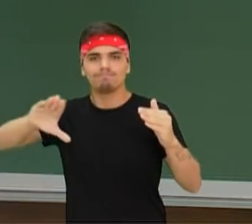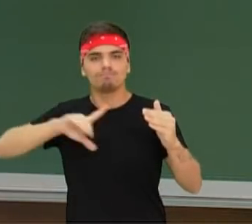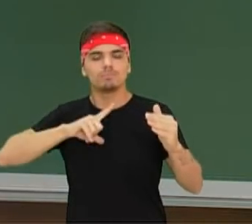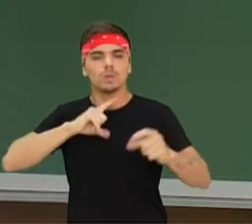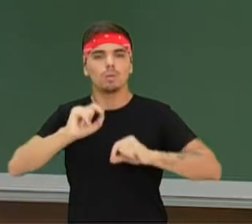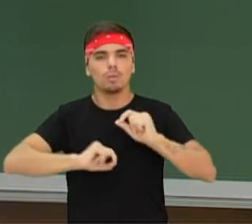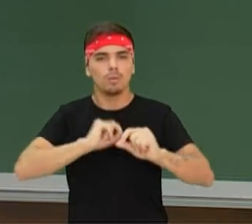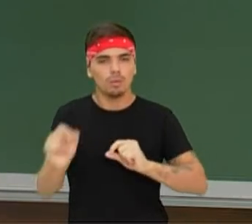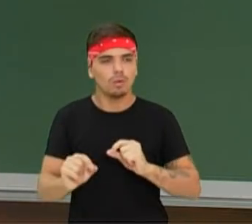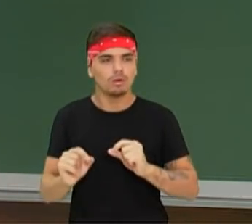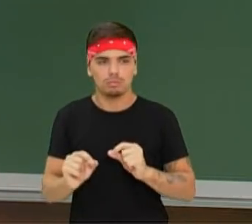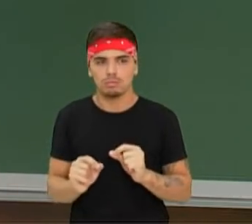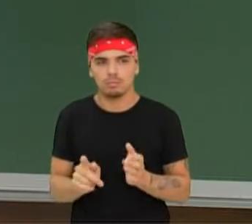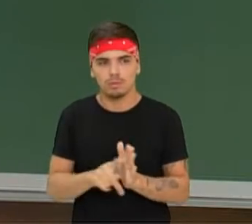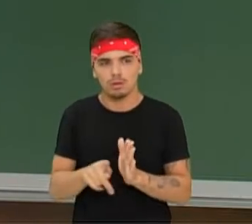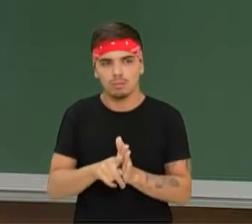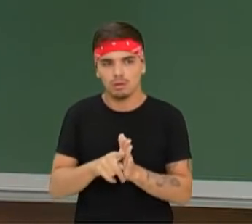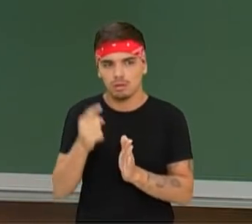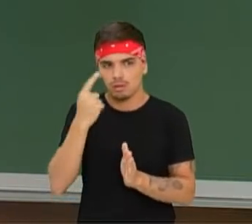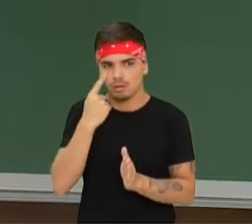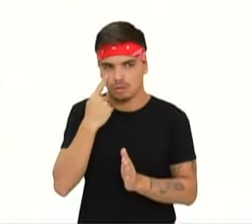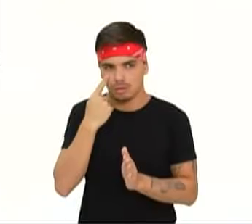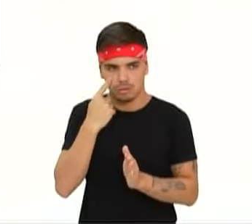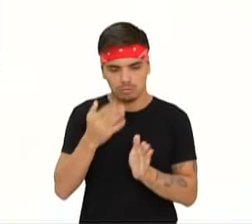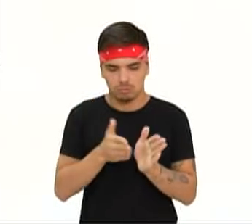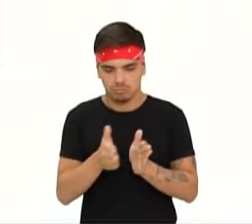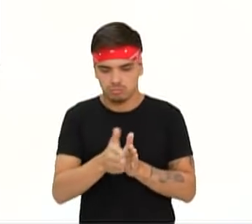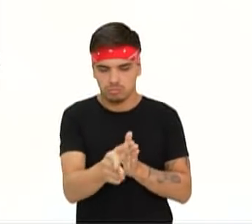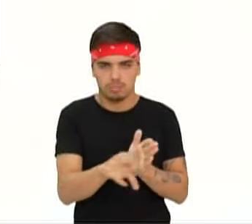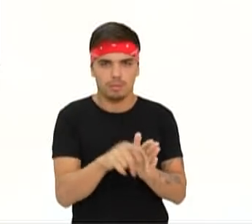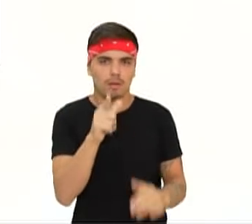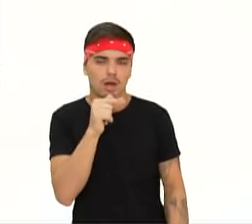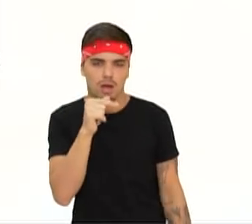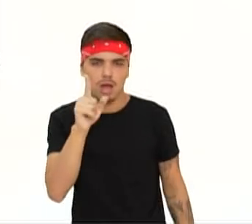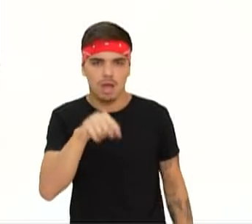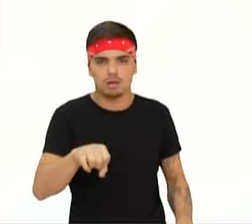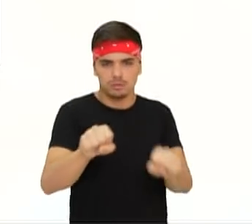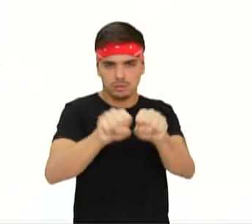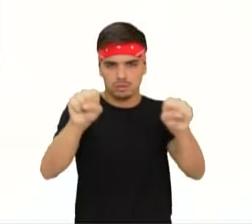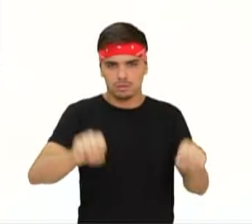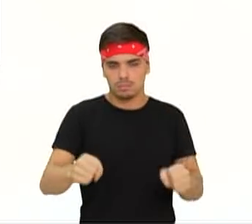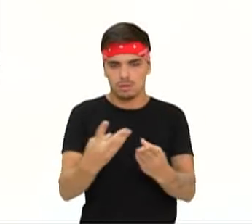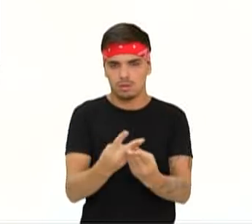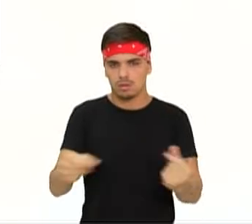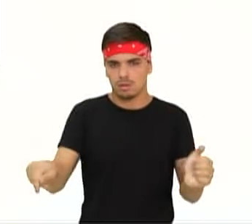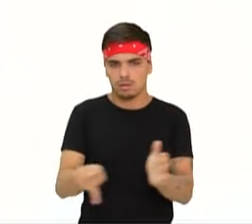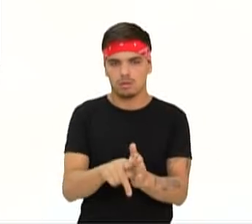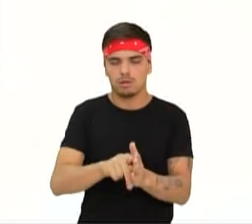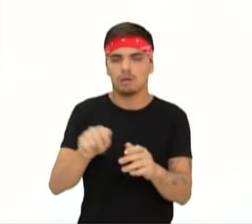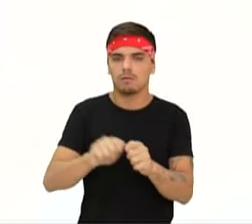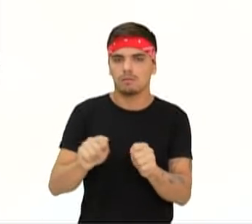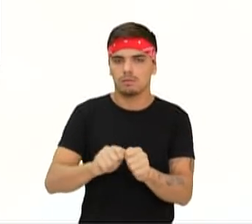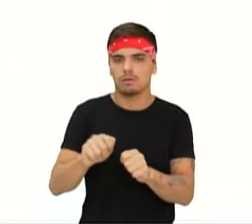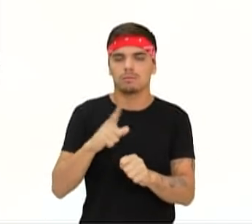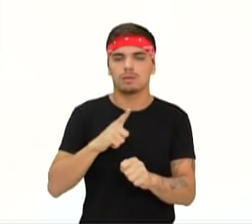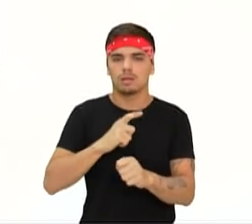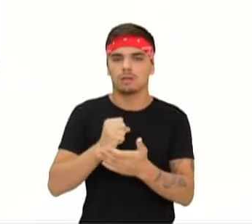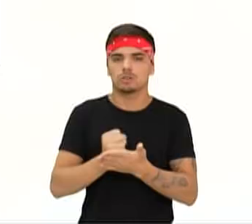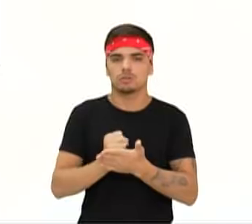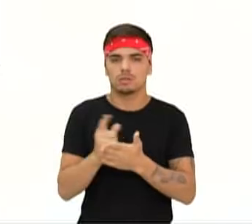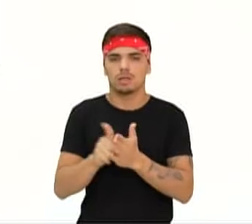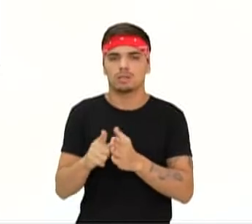acaba seguindo o fluxo aqui da água. Então, é um sistema de drenagem, né, que ele é feito para conter